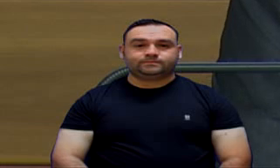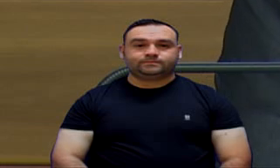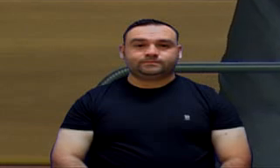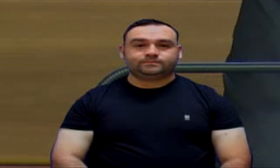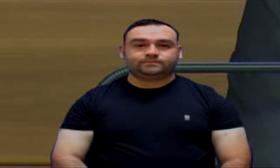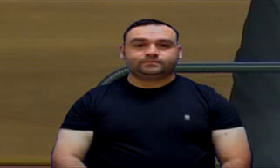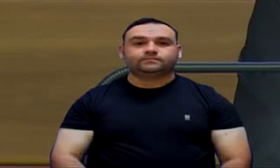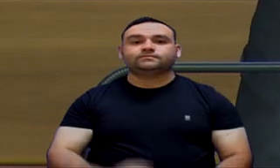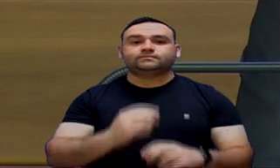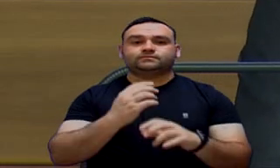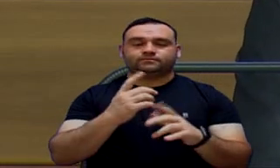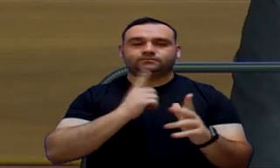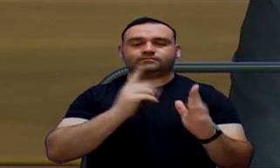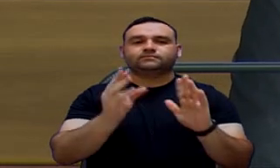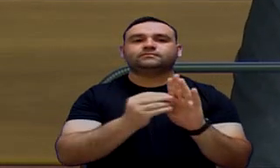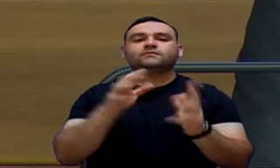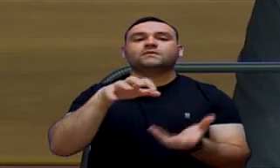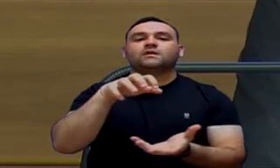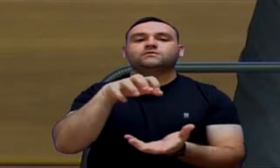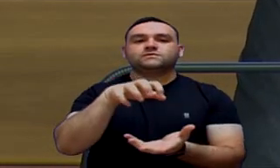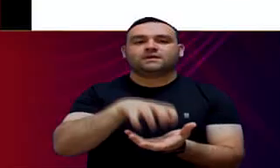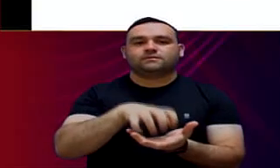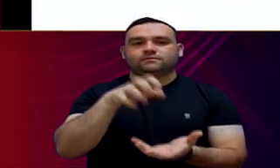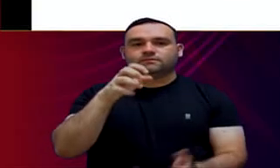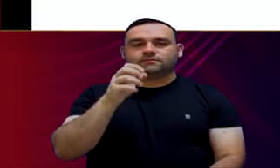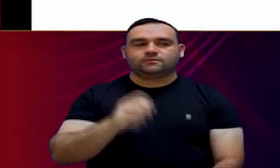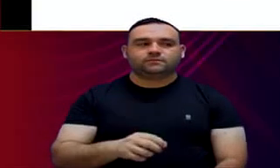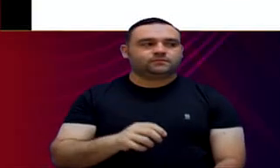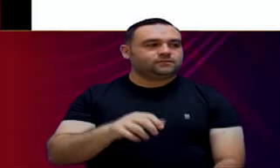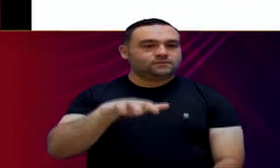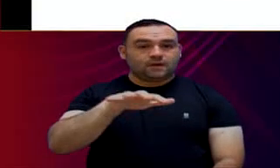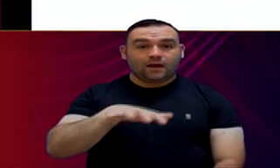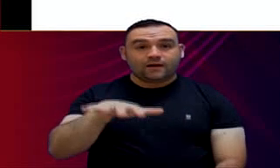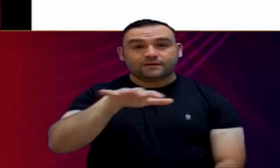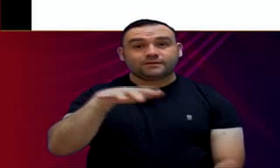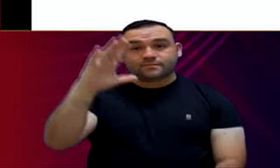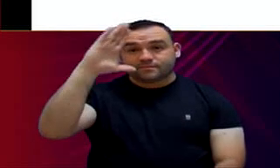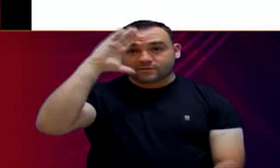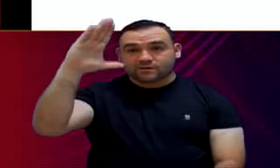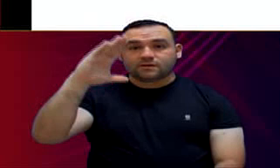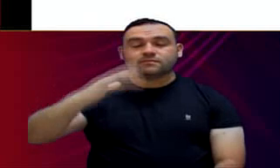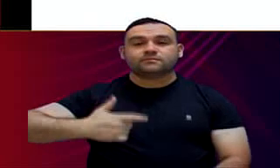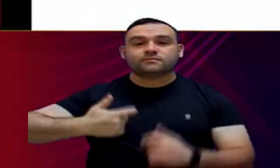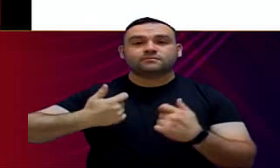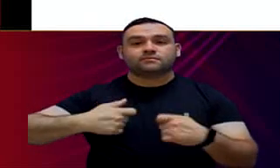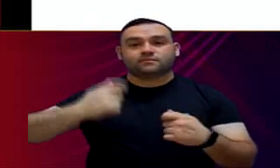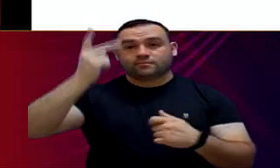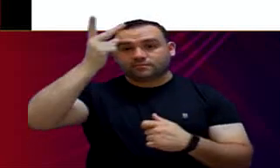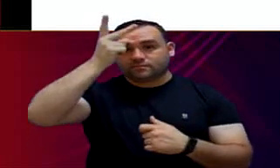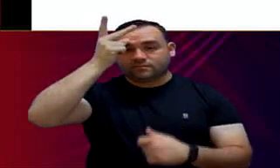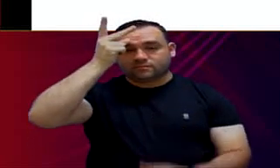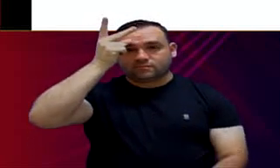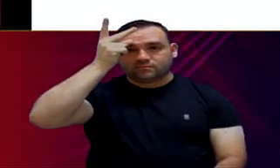então foi pontuado aqui no região Centro áreas mais priorizadas pela